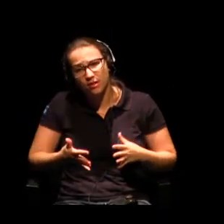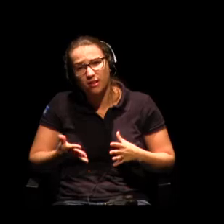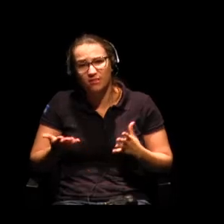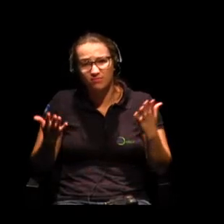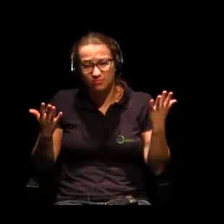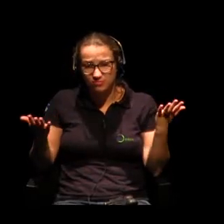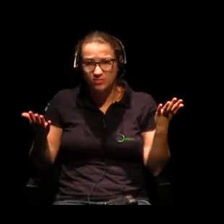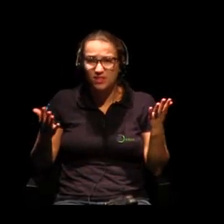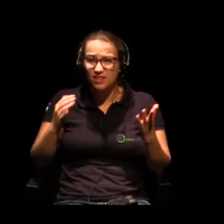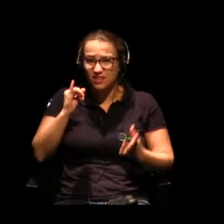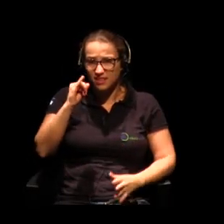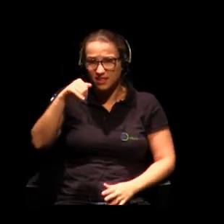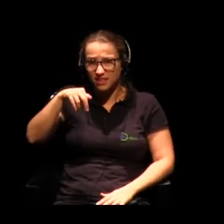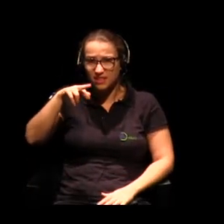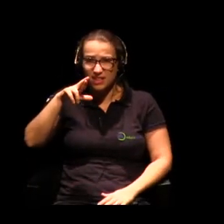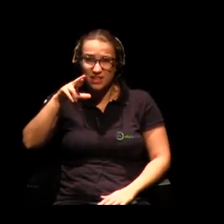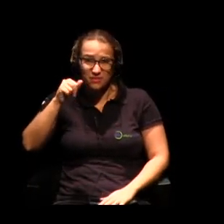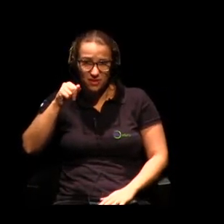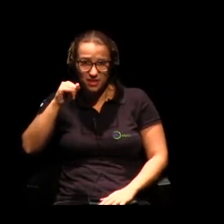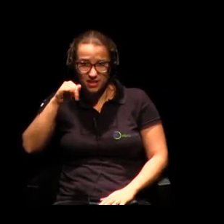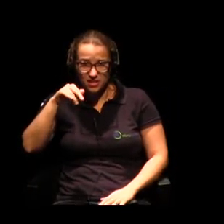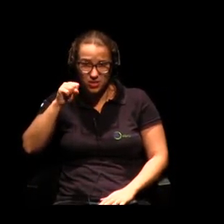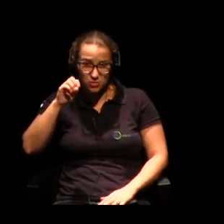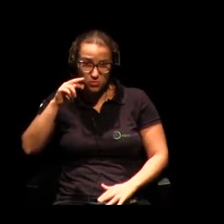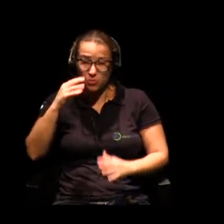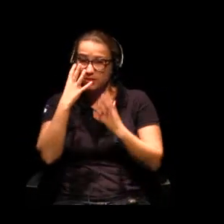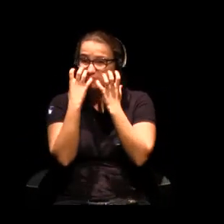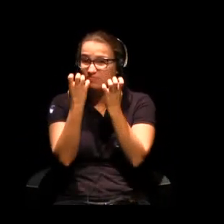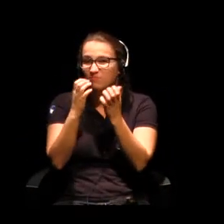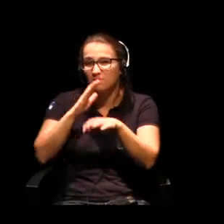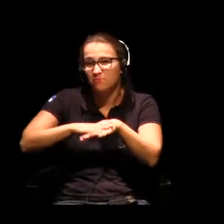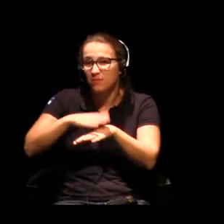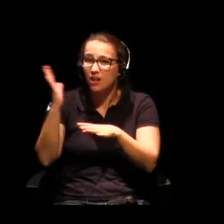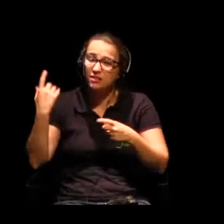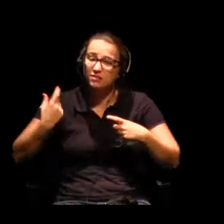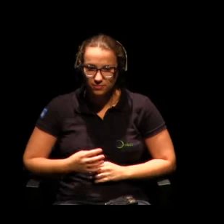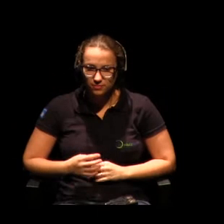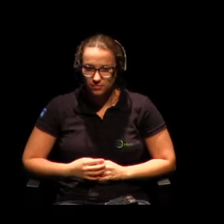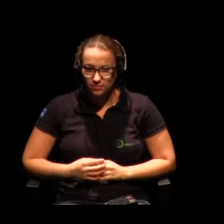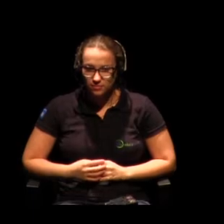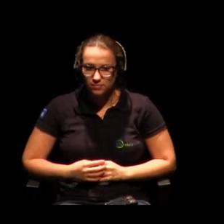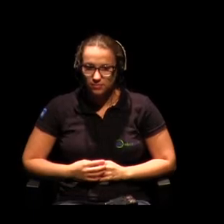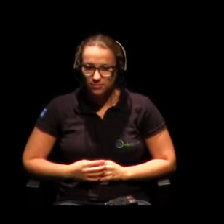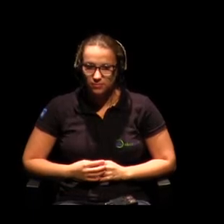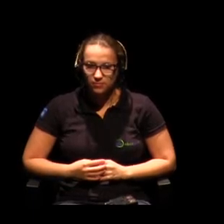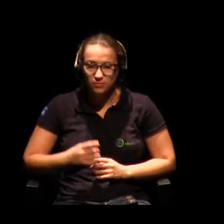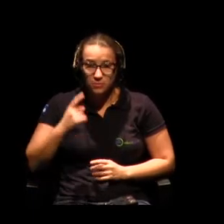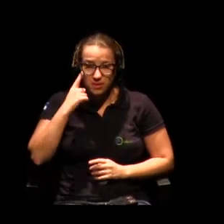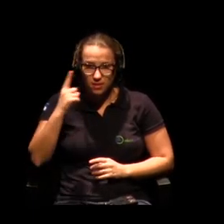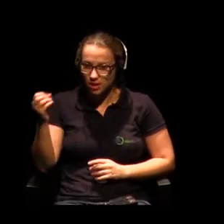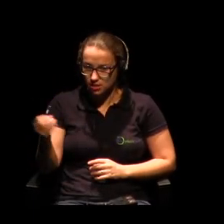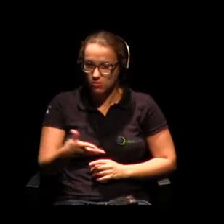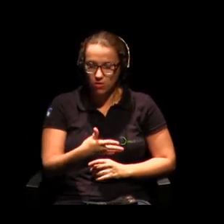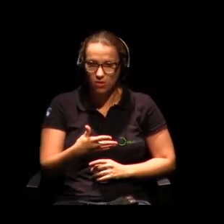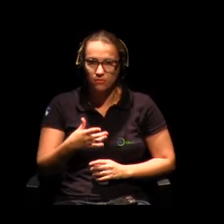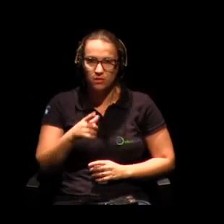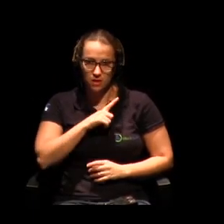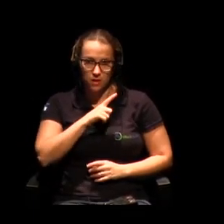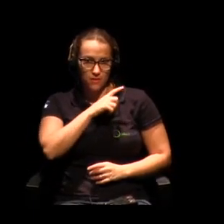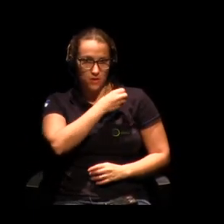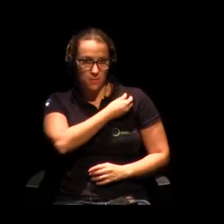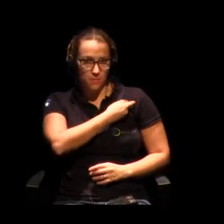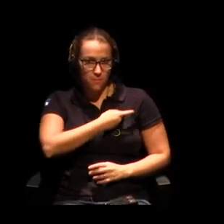que eu estou tentando dizer, que tornar a infraestrutura um pouco mais sexy. Próximo. E não é uma ideia nova,